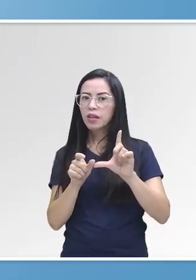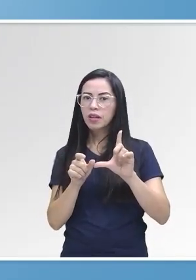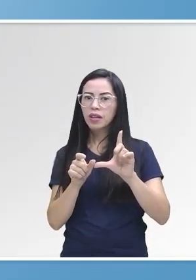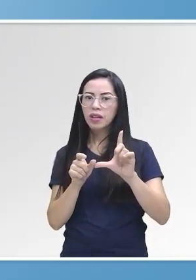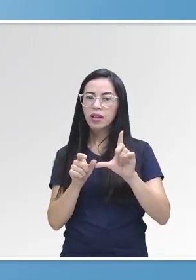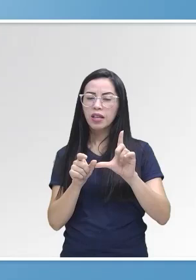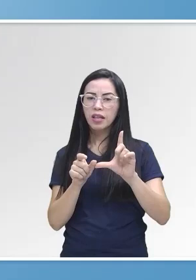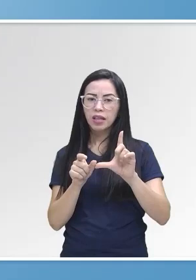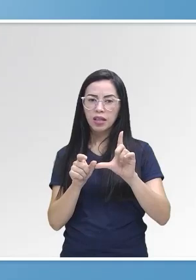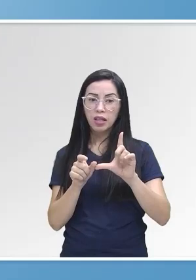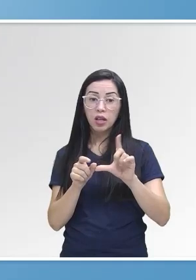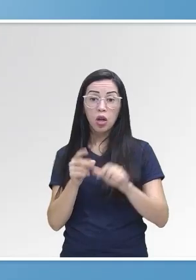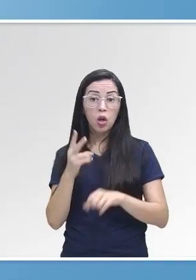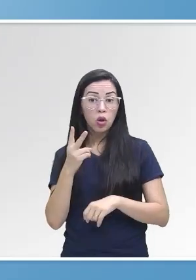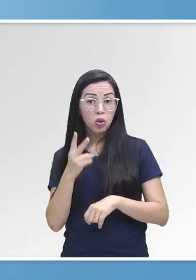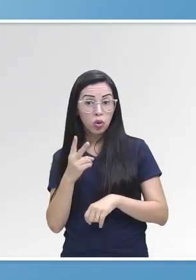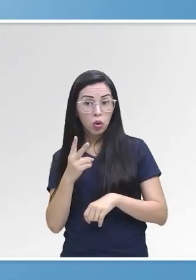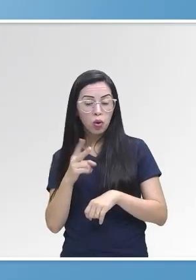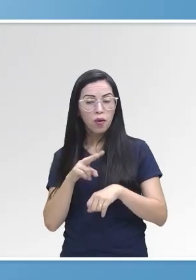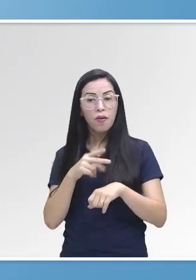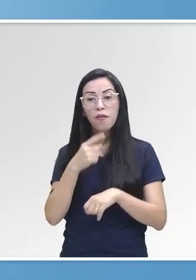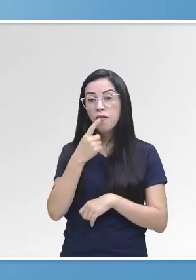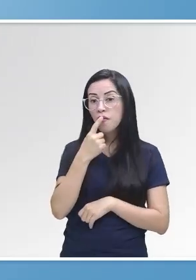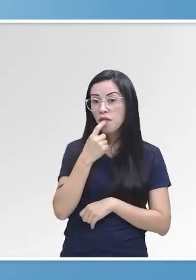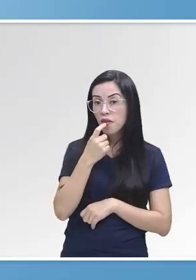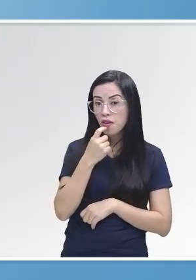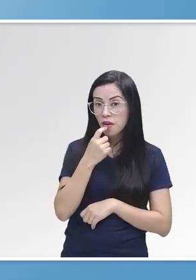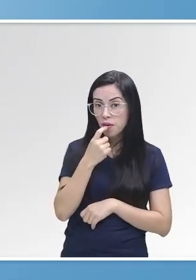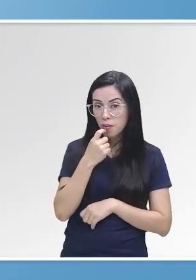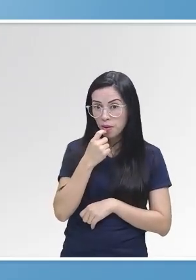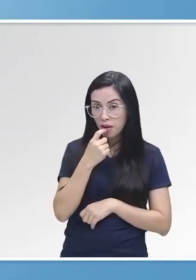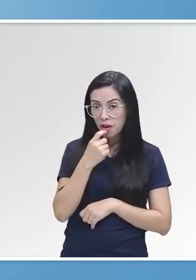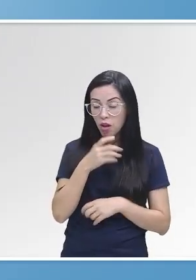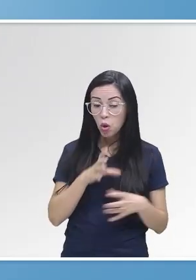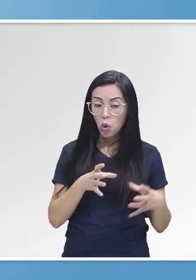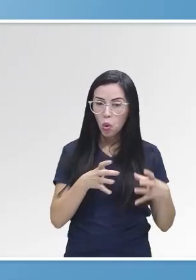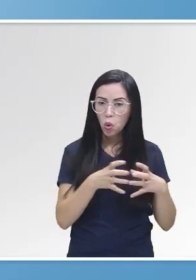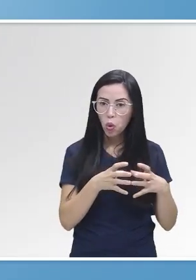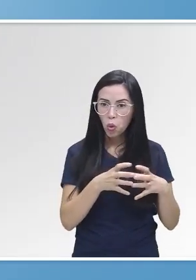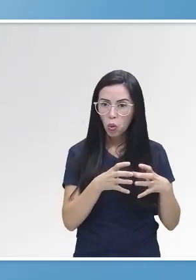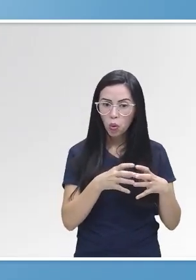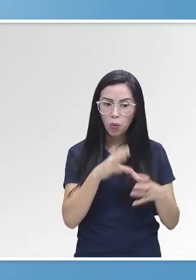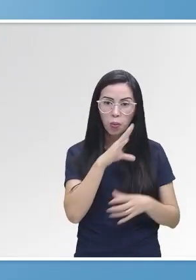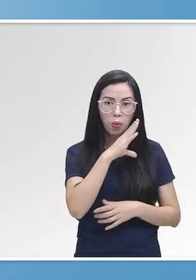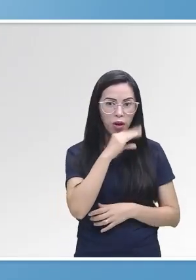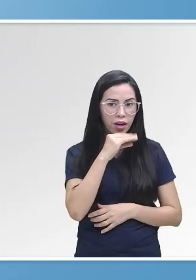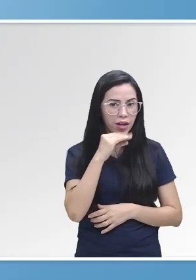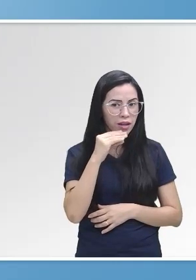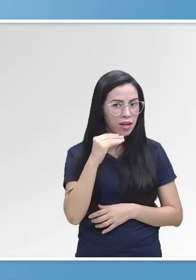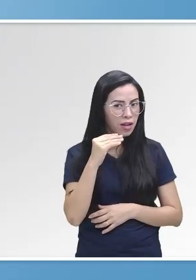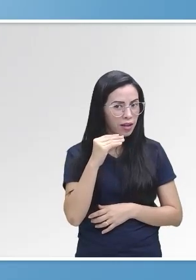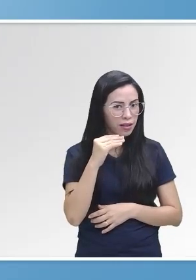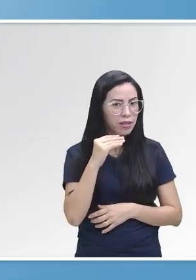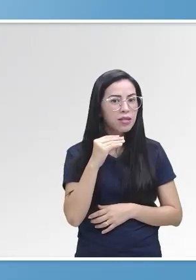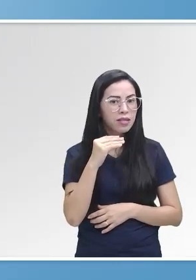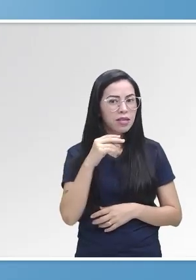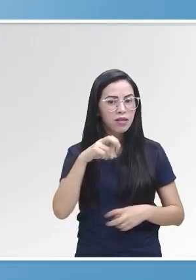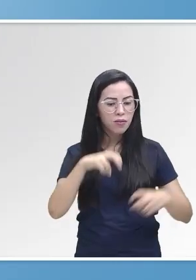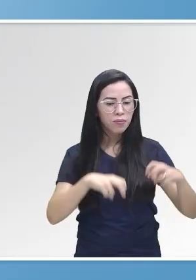bloco vermelhinhos para representar o que as crianças da gangorra 4